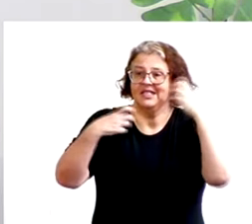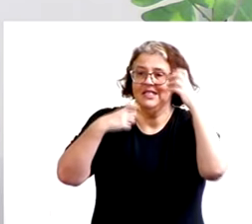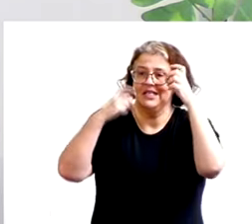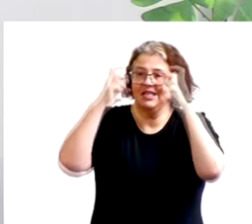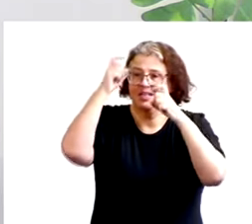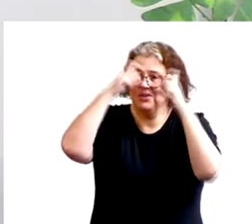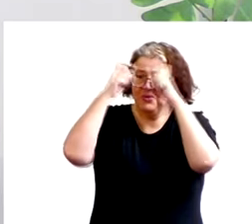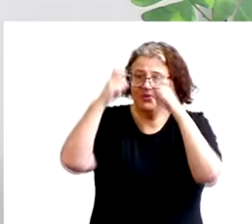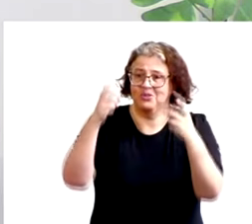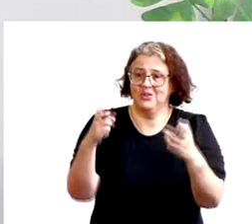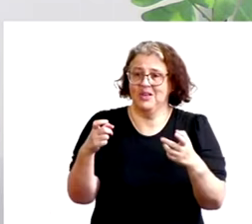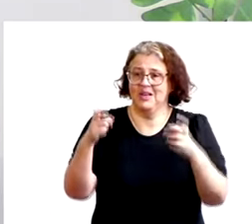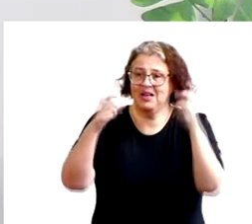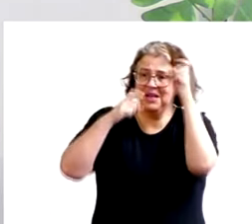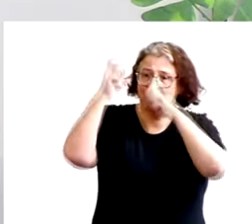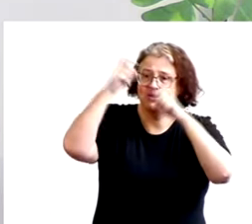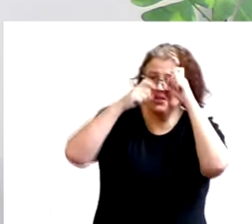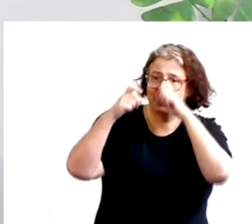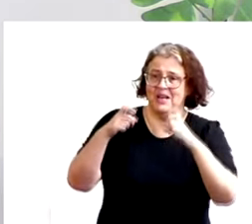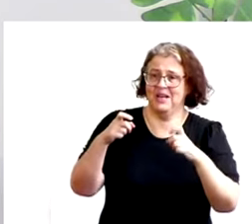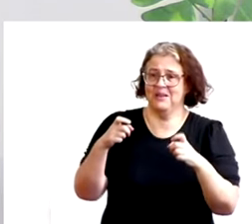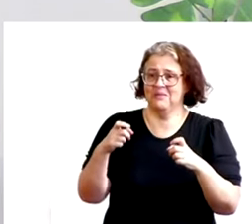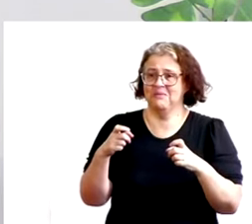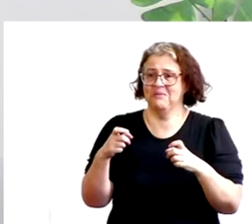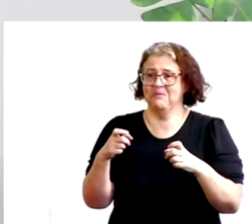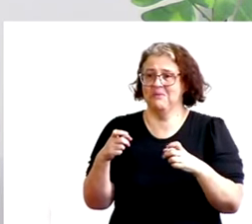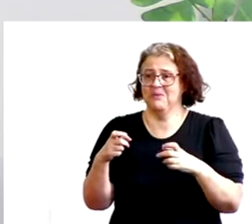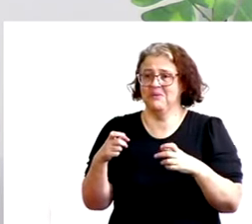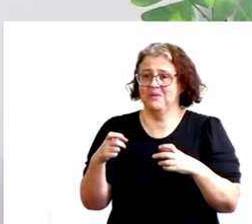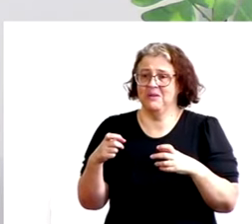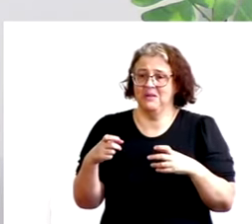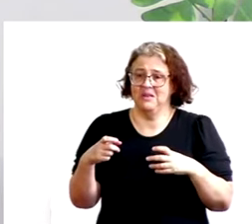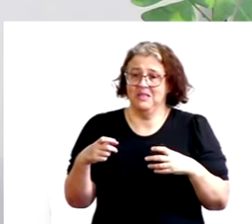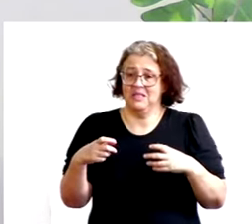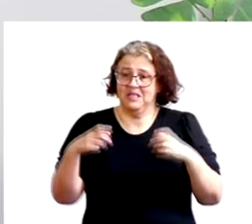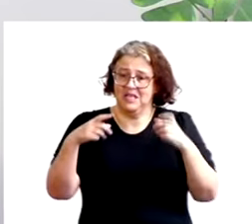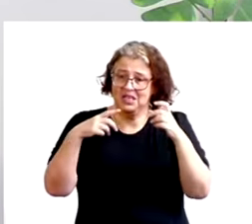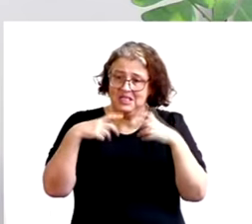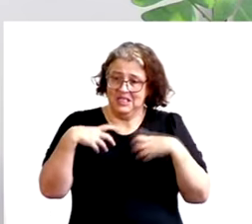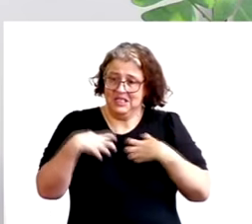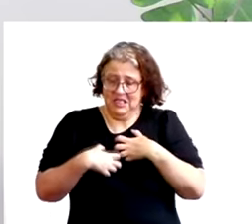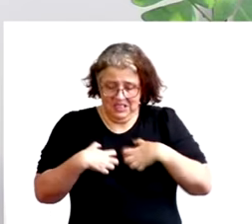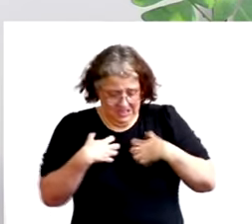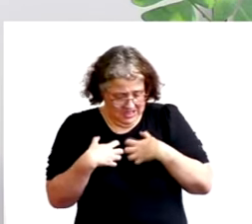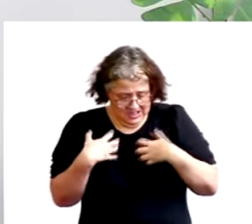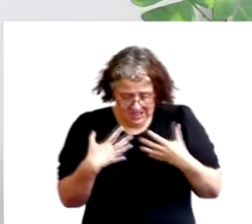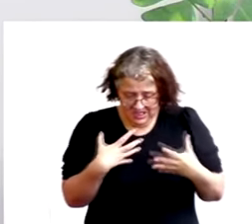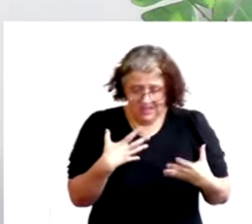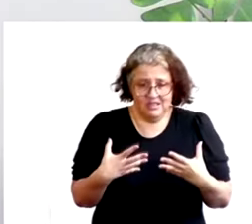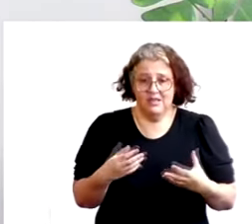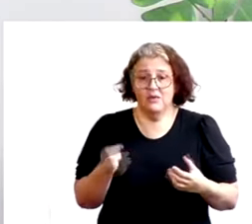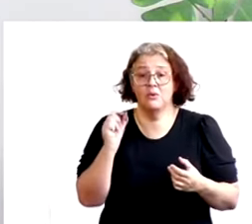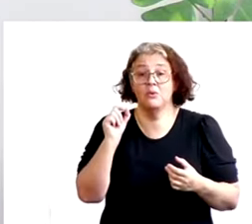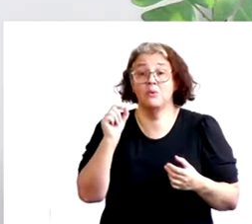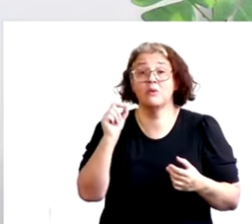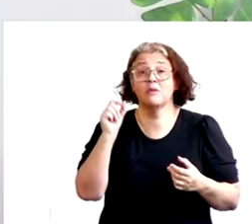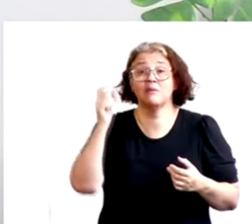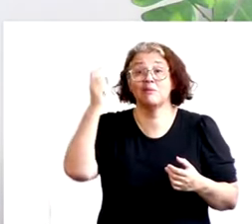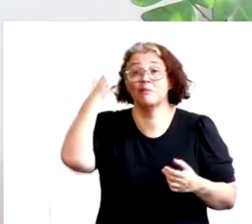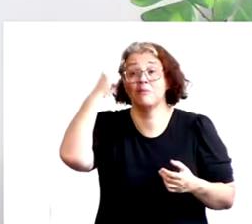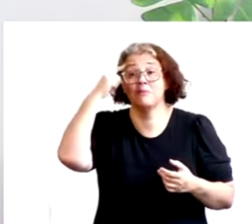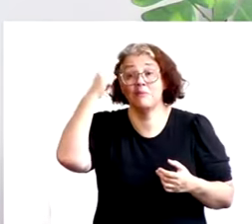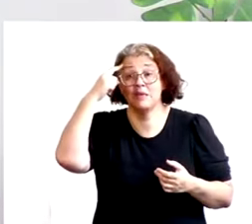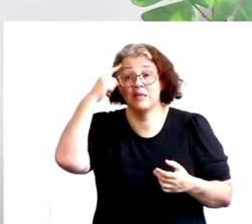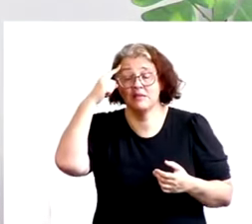quando você está aflito ou aflita quais os pensamentos que